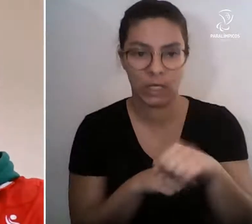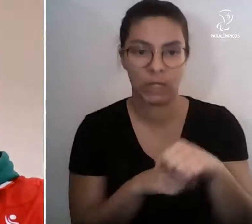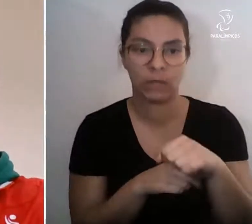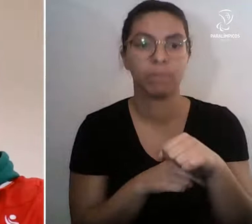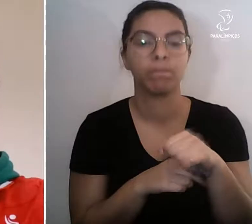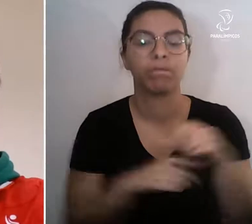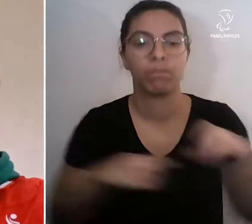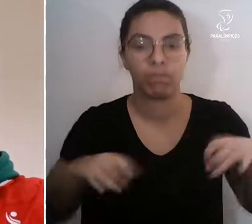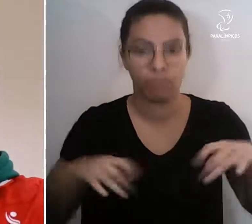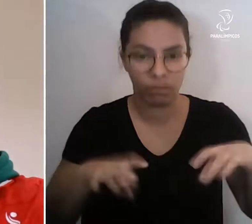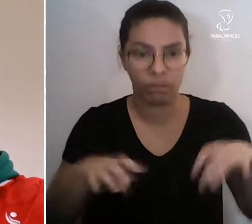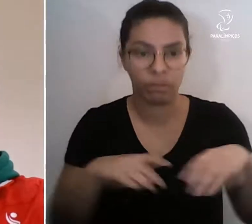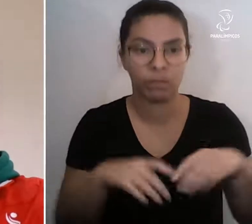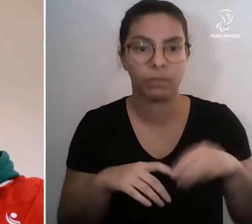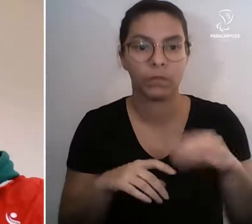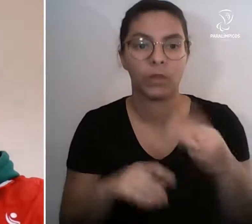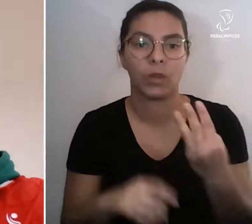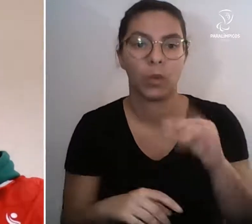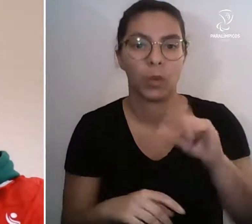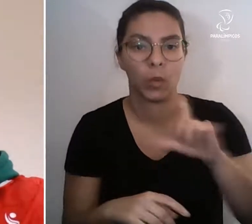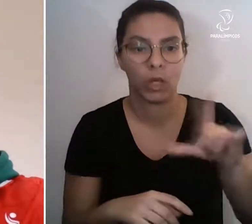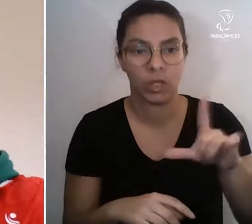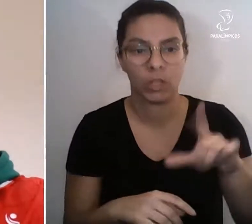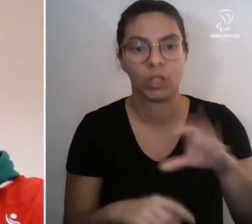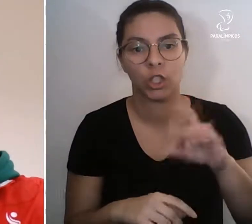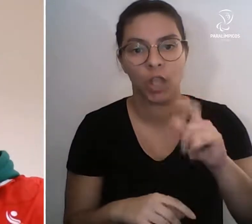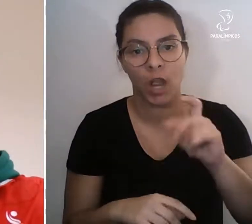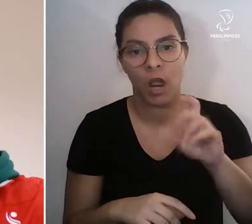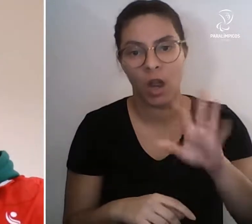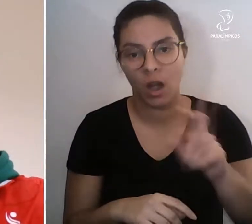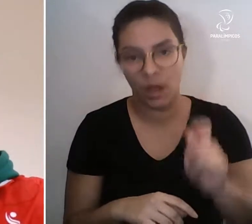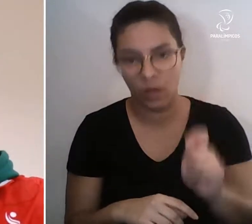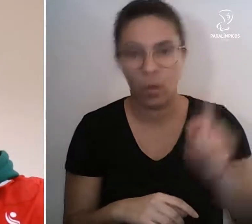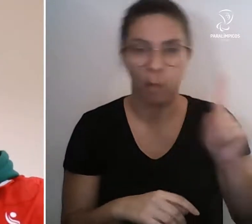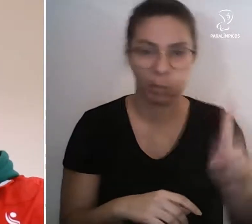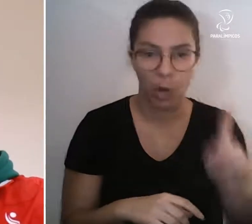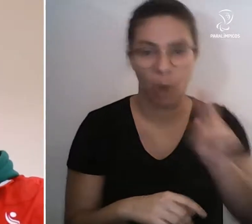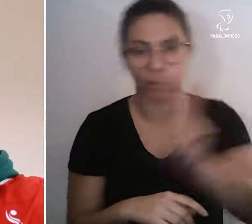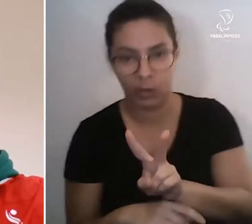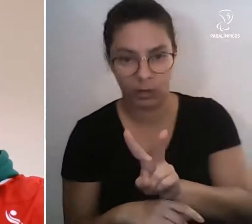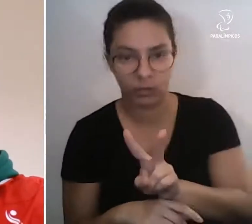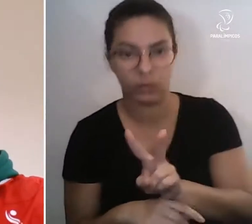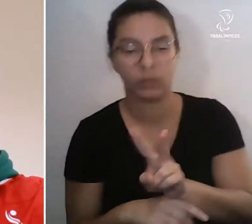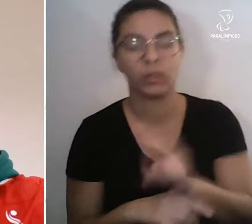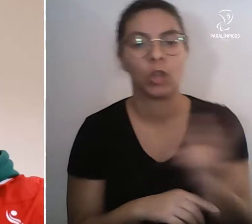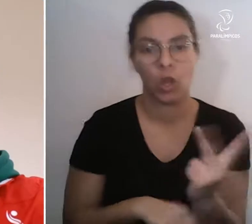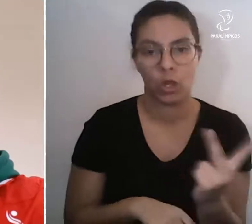rodas, que é o Wheelchair 1 e o Wheelchair 2. Portanto, a distinção entre eles